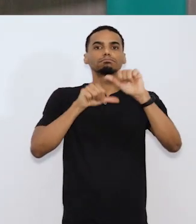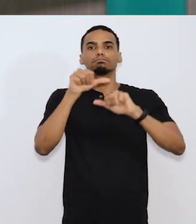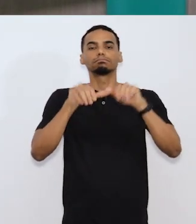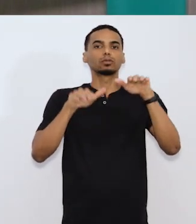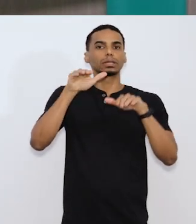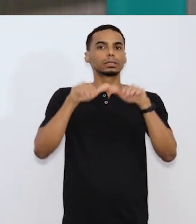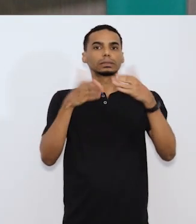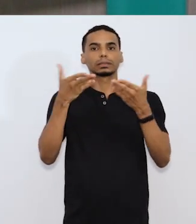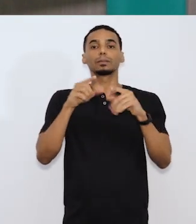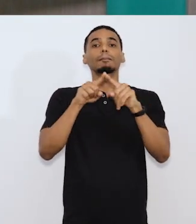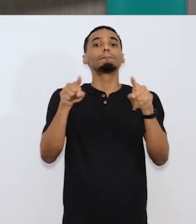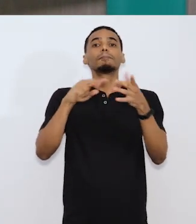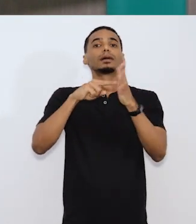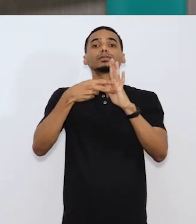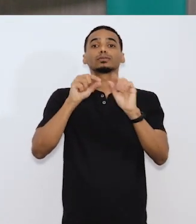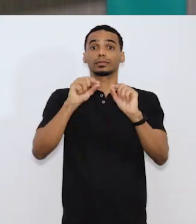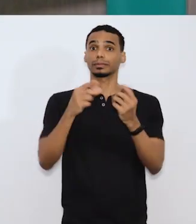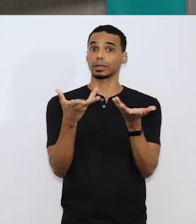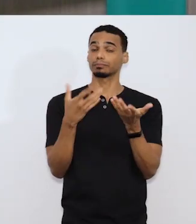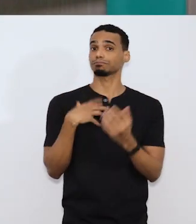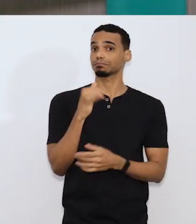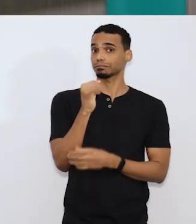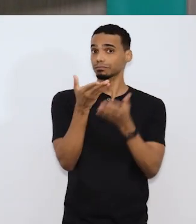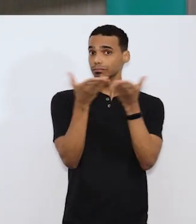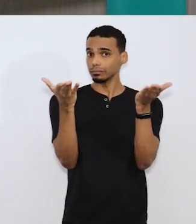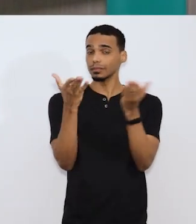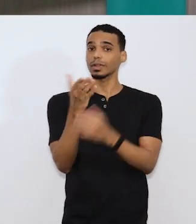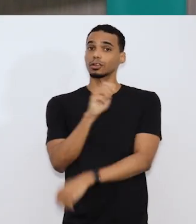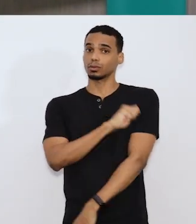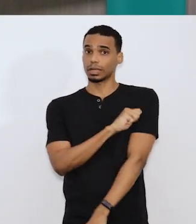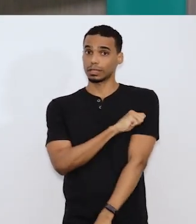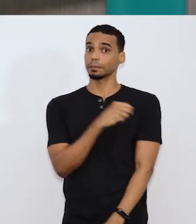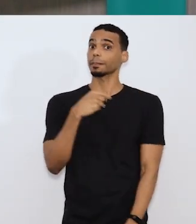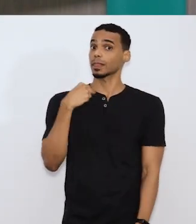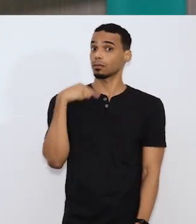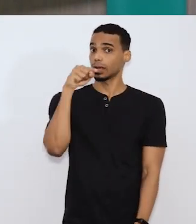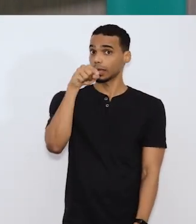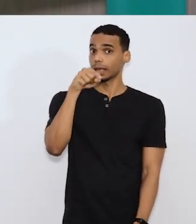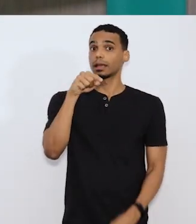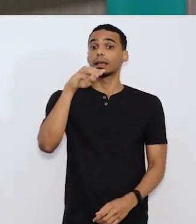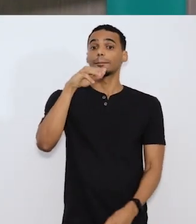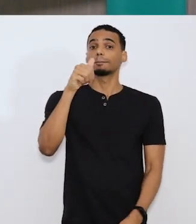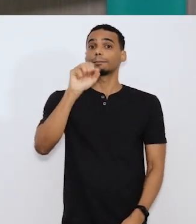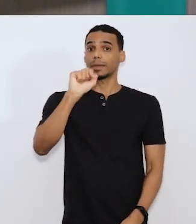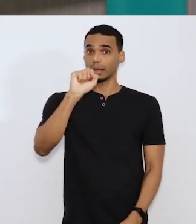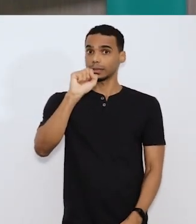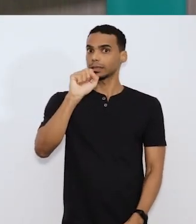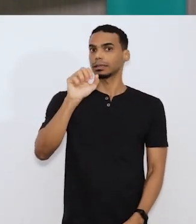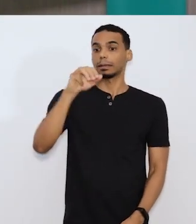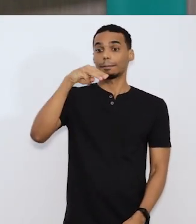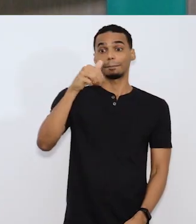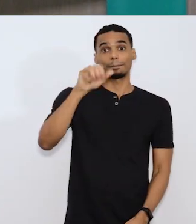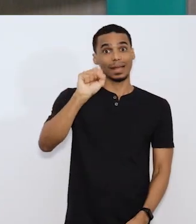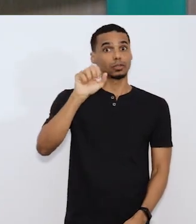esse mas, e aí vale ressaltar os meus estudantes do TAP 3. Eu estou trabalhando ali com o mas sem i,